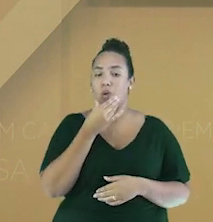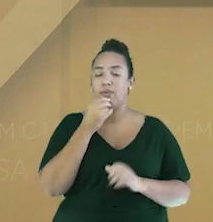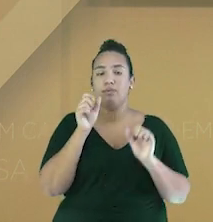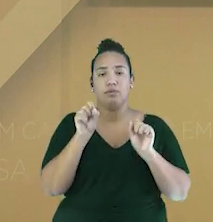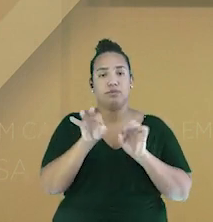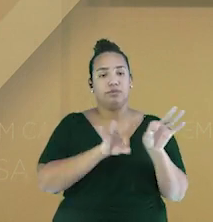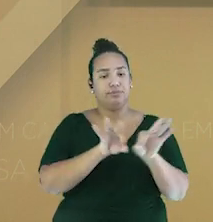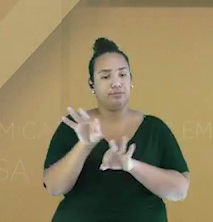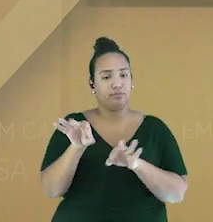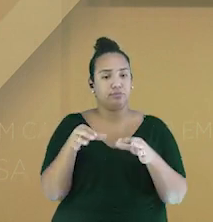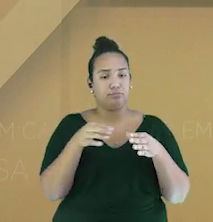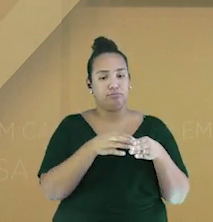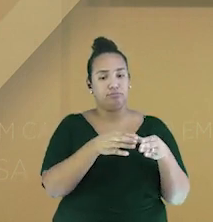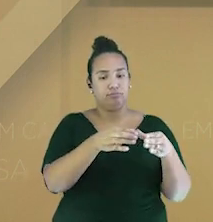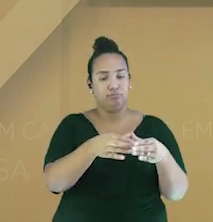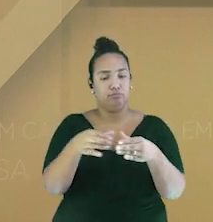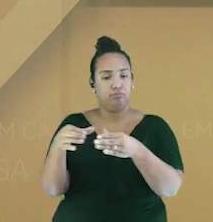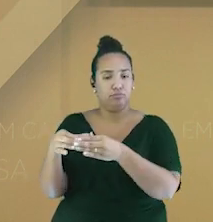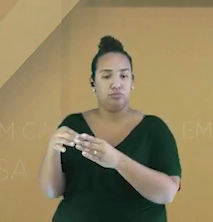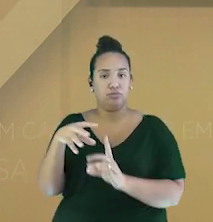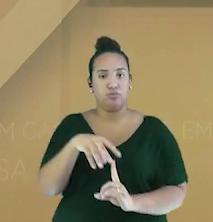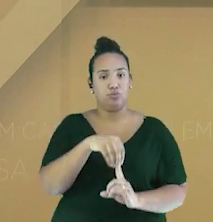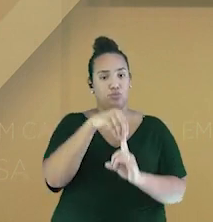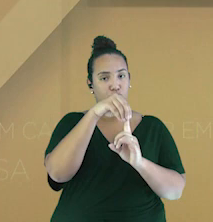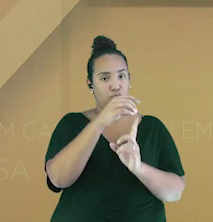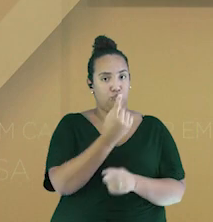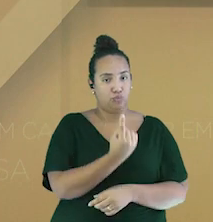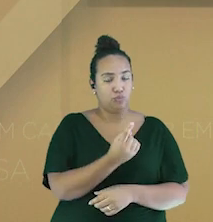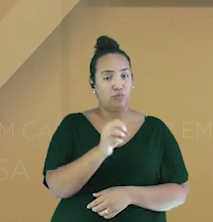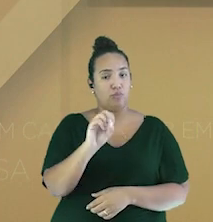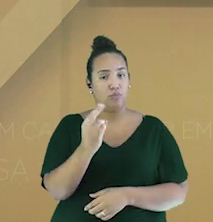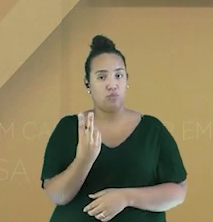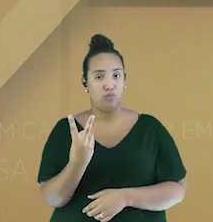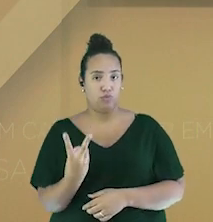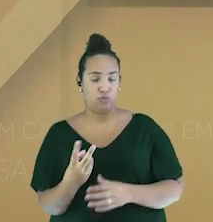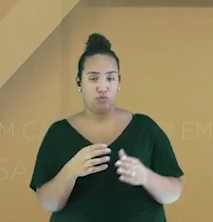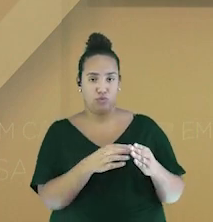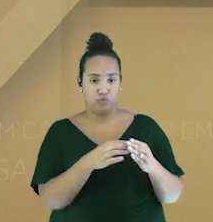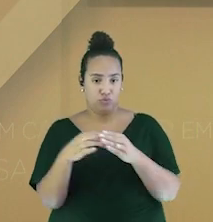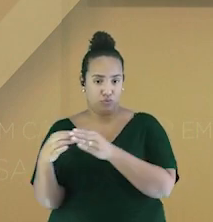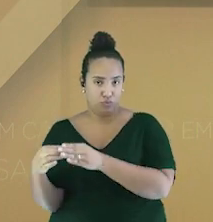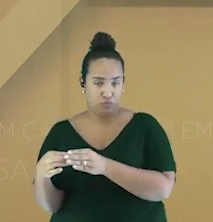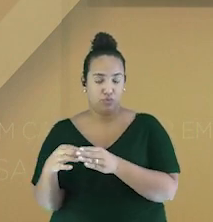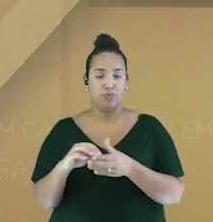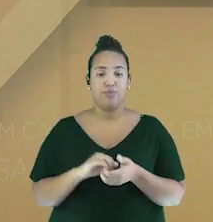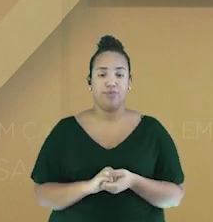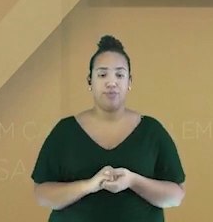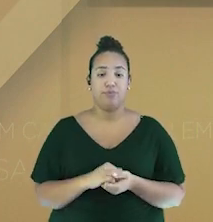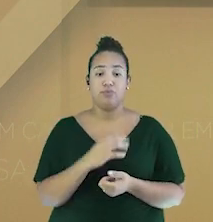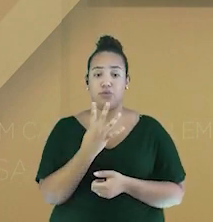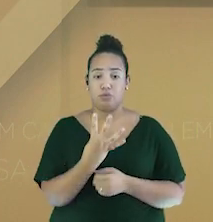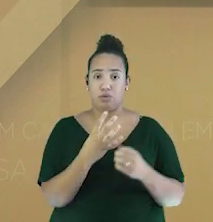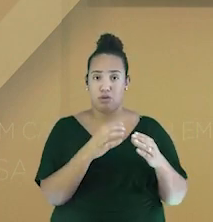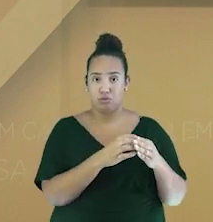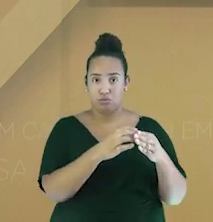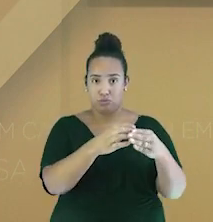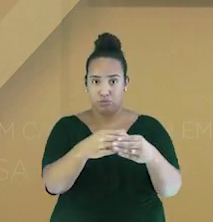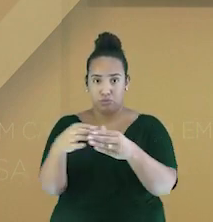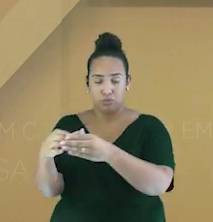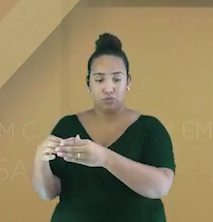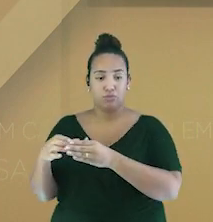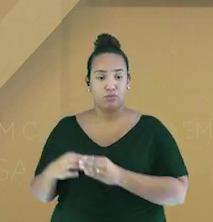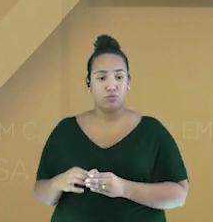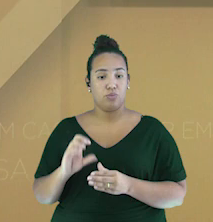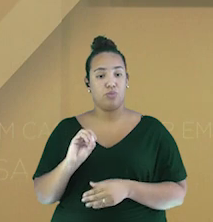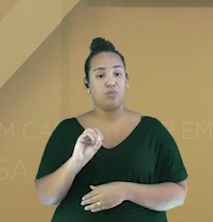organizar as balas em um único grupo, em 2 grupos com 4 balas, em 4 grupos com 2